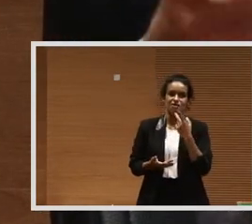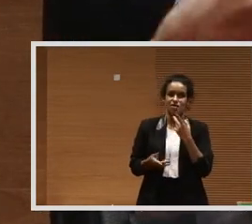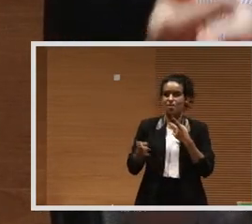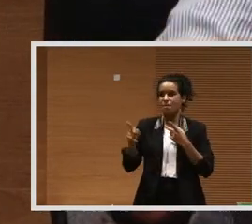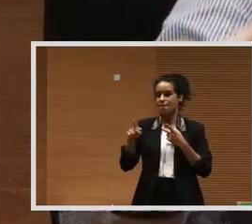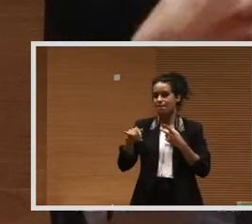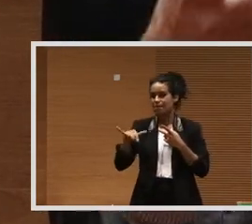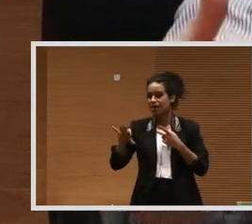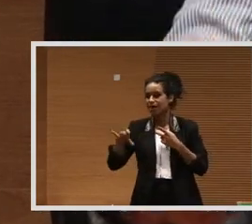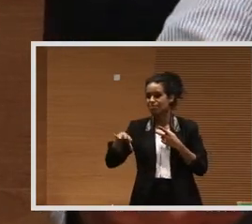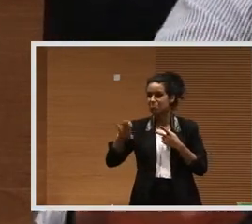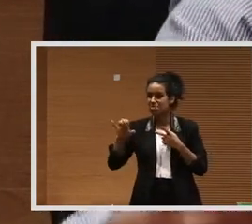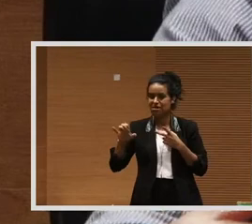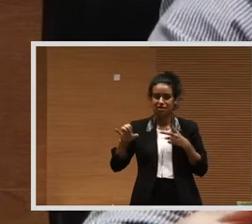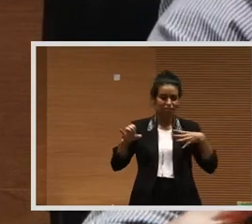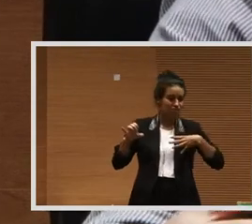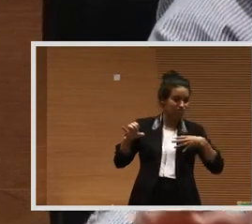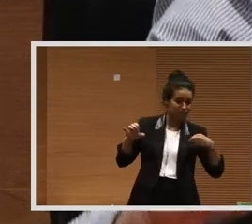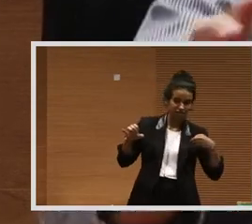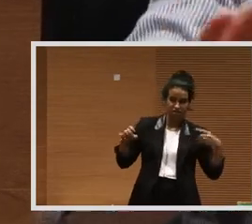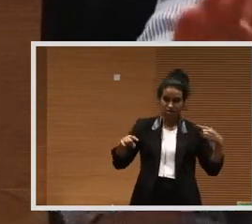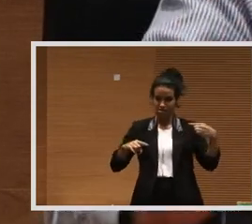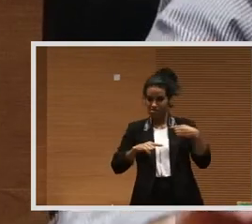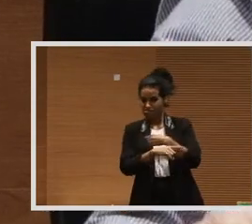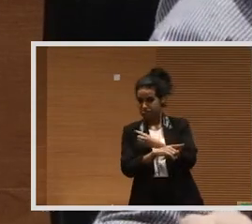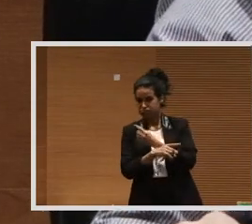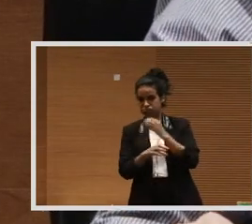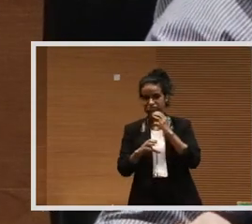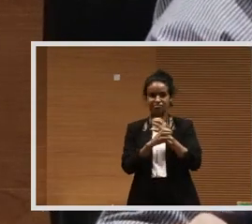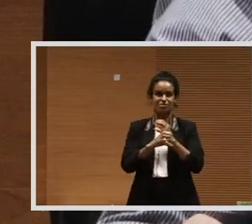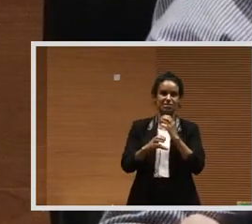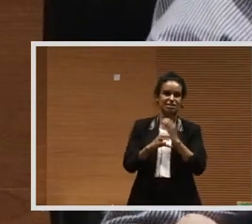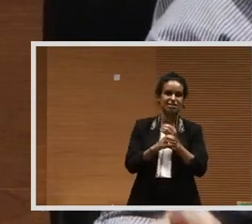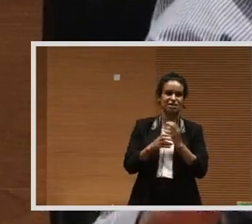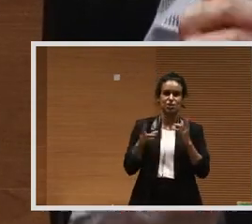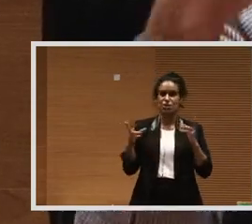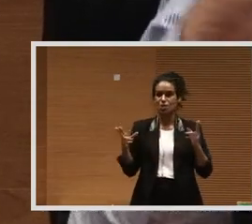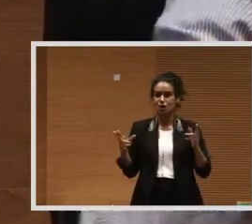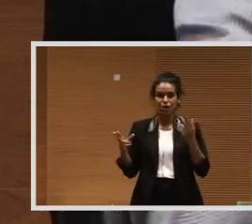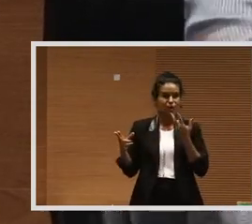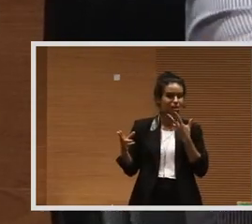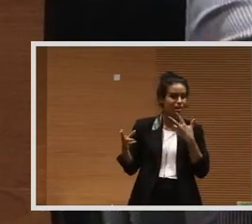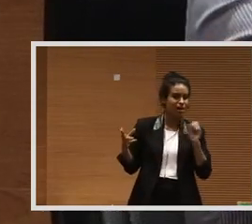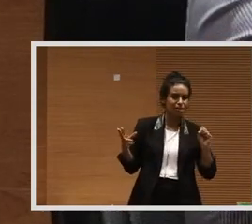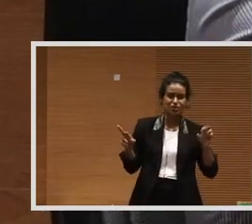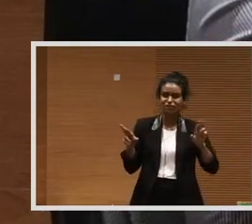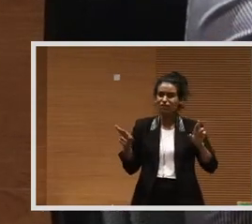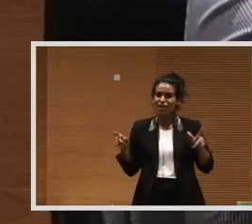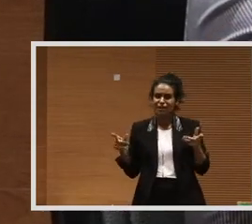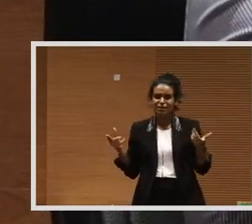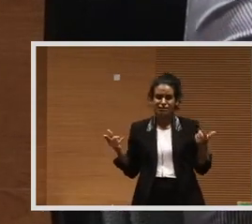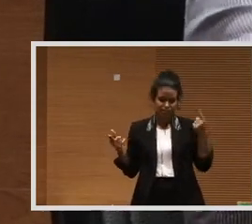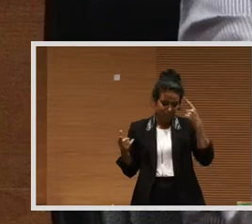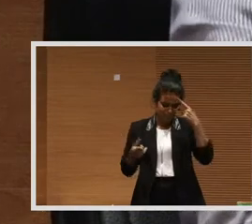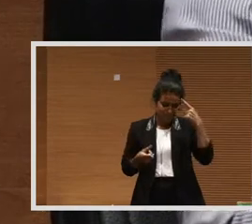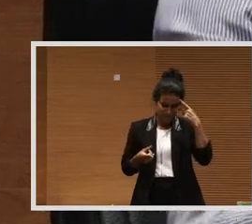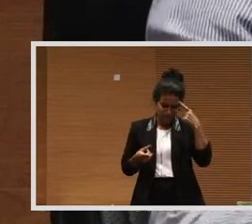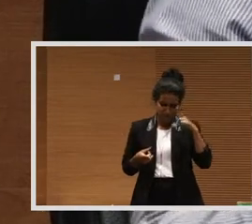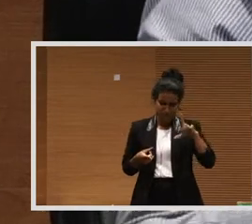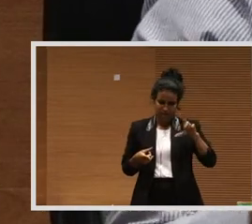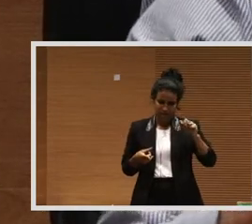e filhos que não compartilham, né, mesmo código. Não sou, né, e fico pensando, eu acho que foi a Laura que